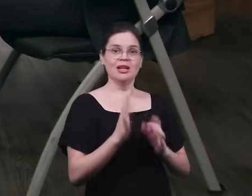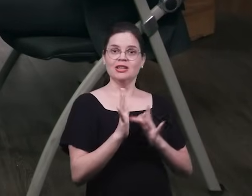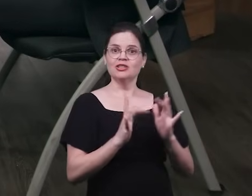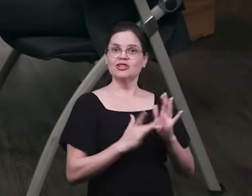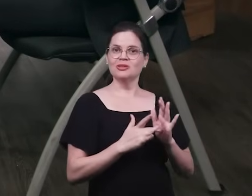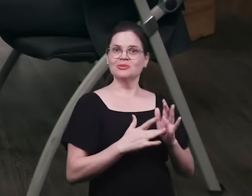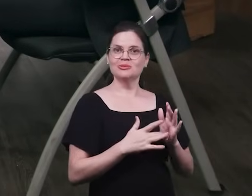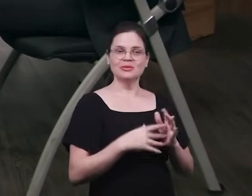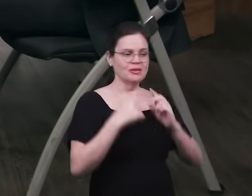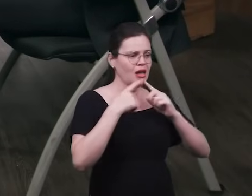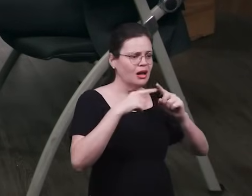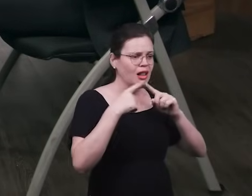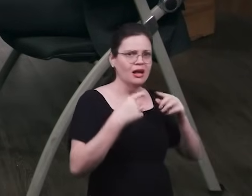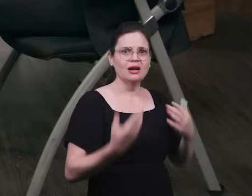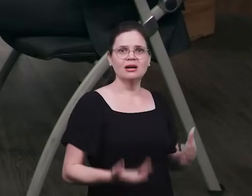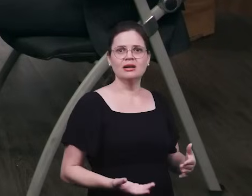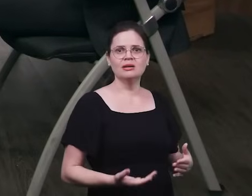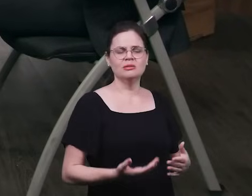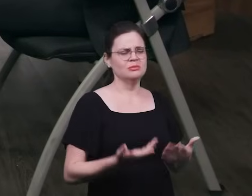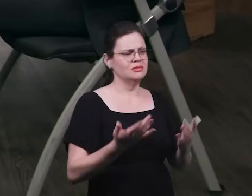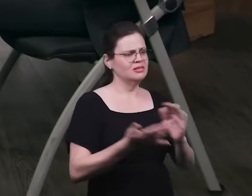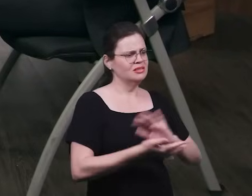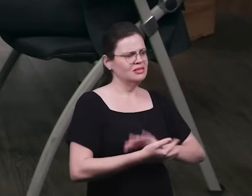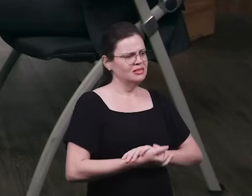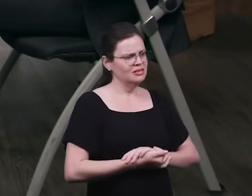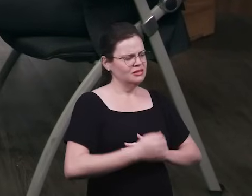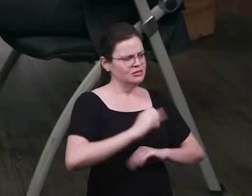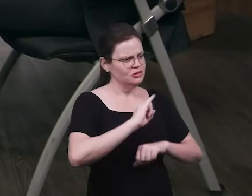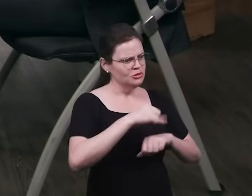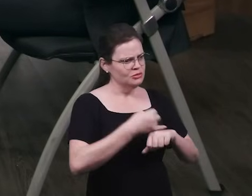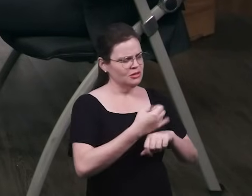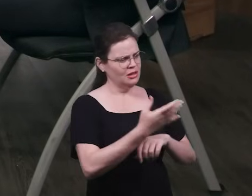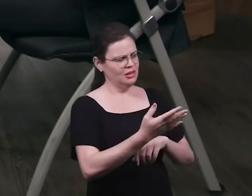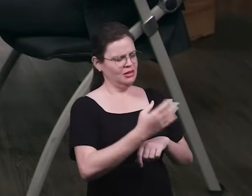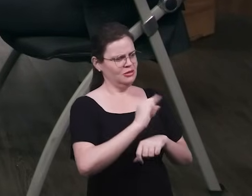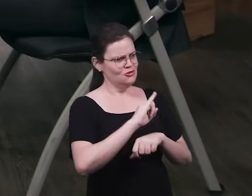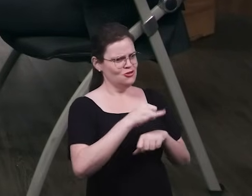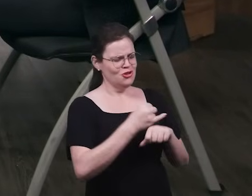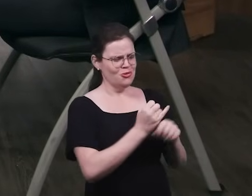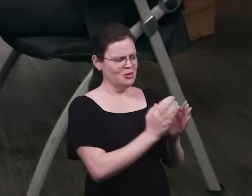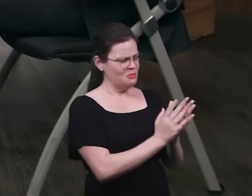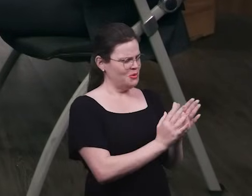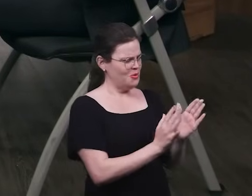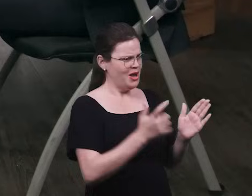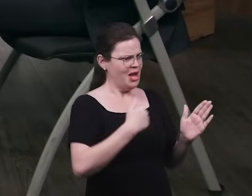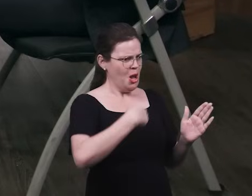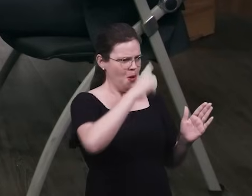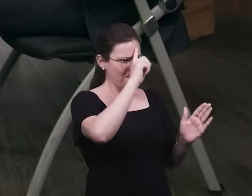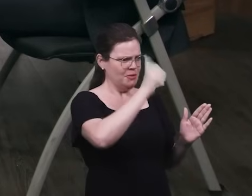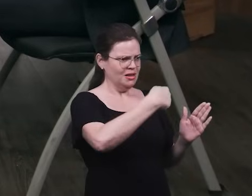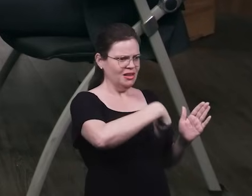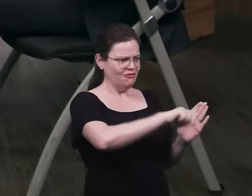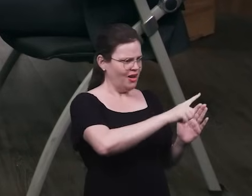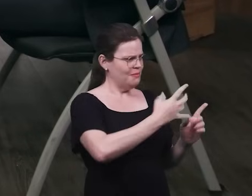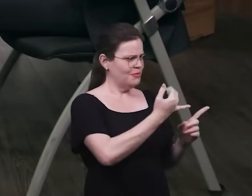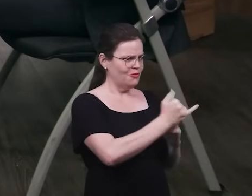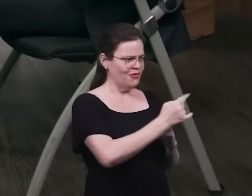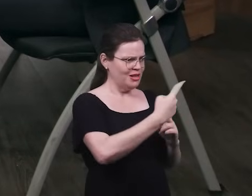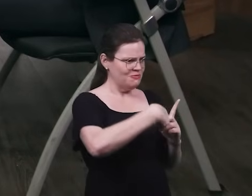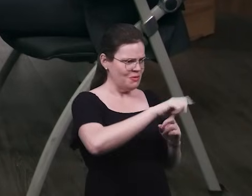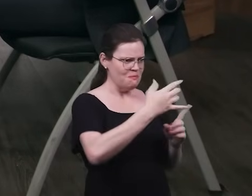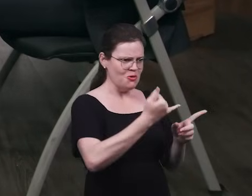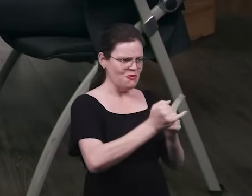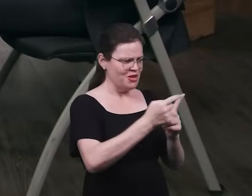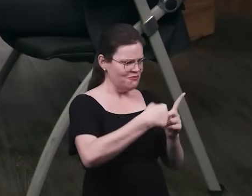Senhor Jesus né como se ele tivesse fal durante toda a história eh eu enviei os profetas mas né Vocês não quiseram